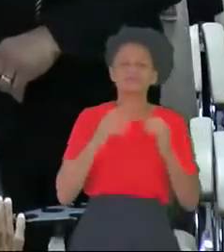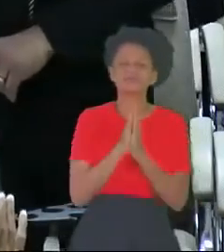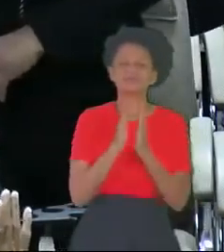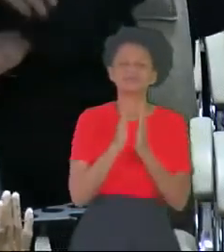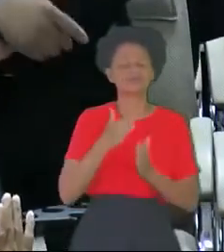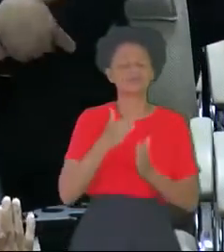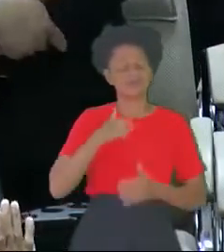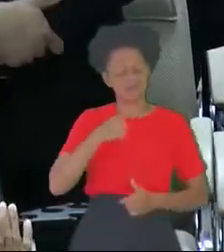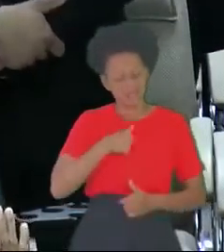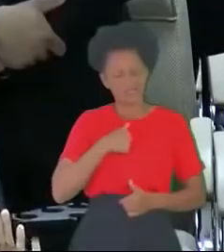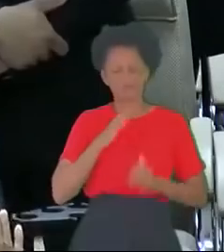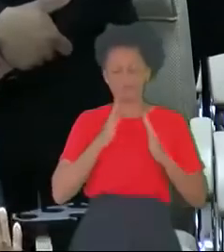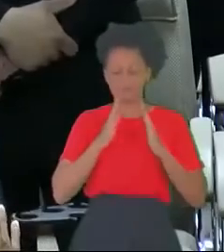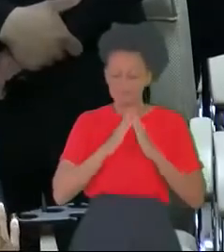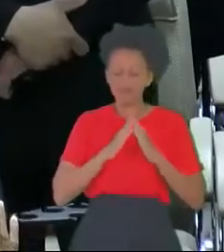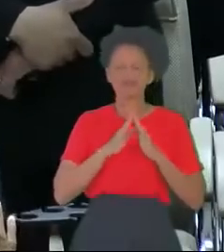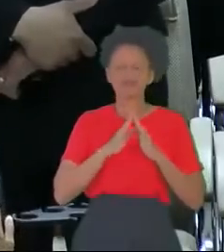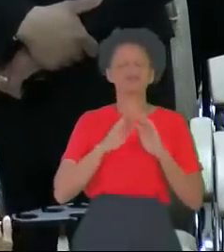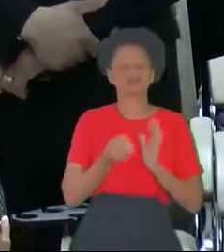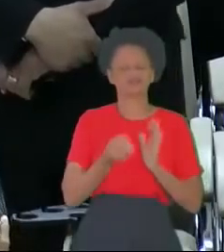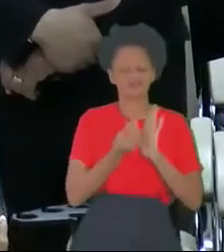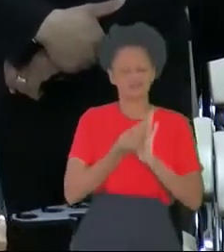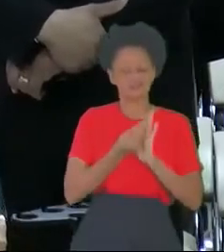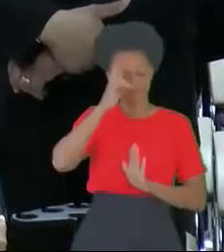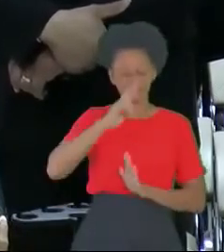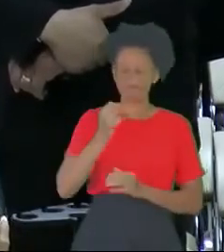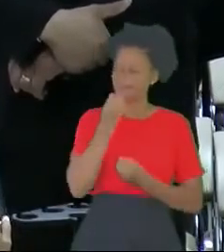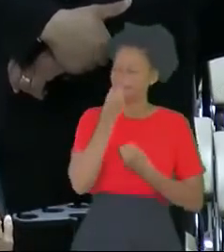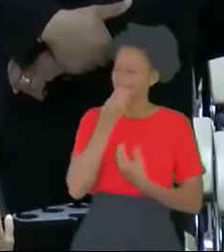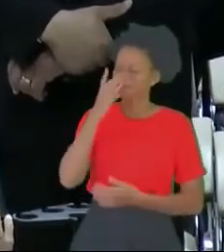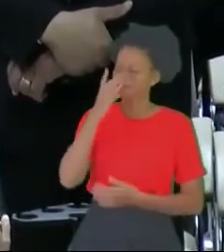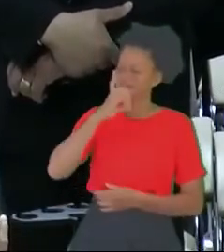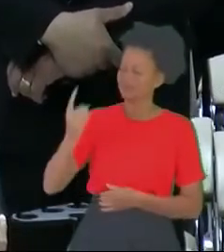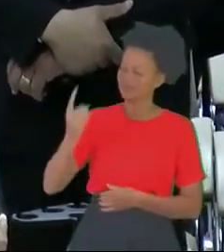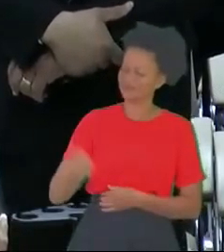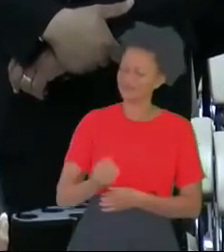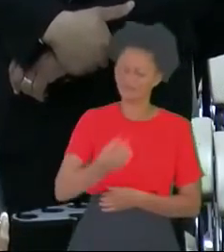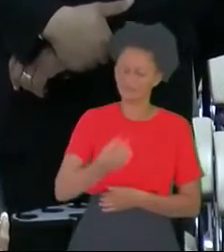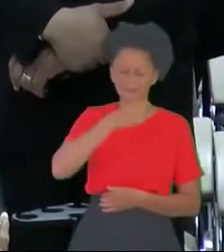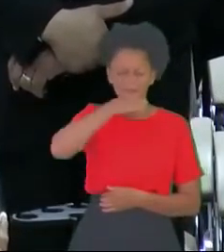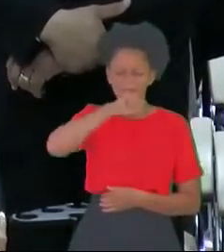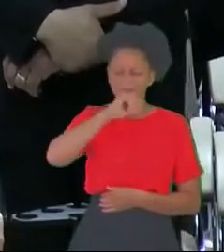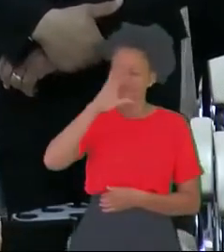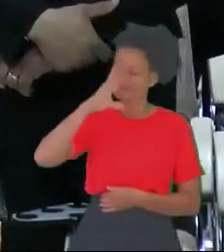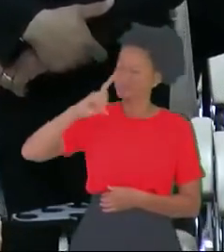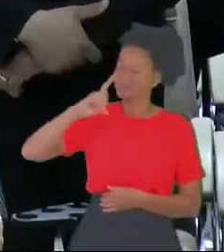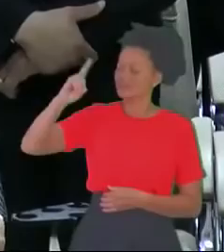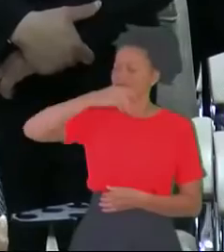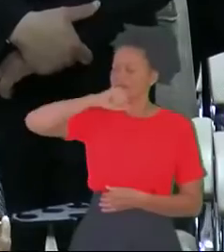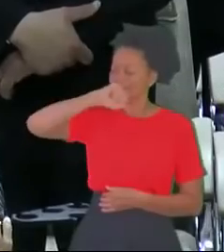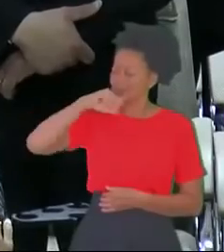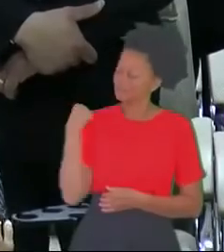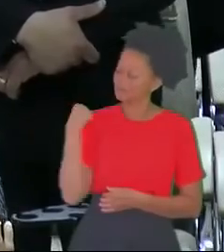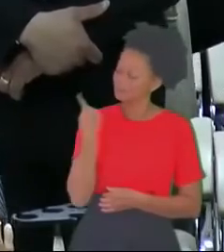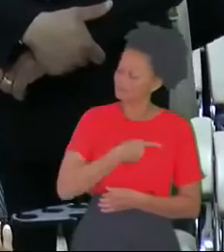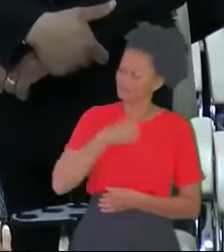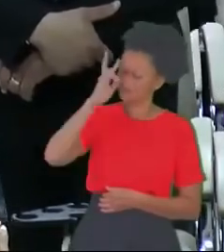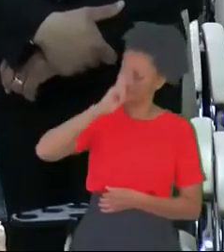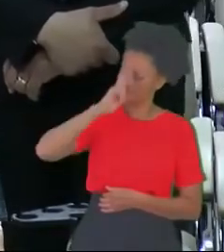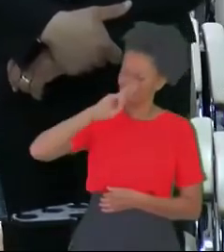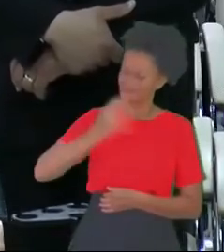igreja? Bendito Deus e eterno Pai, Deus e Pai de nosso Senhor e Salvador Jesus